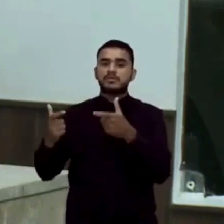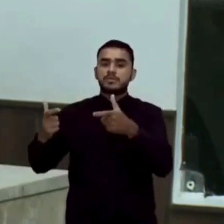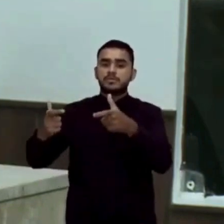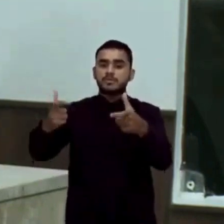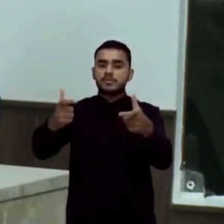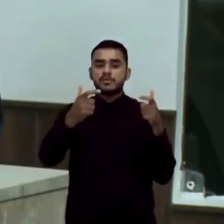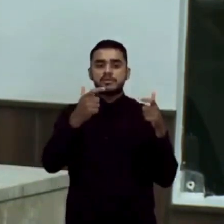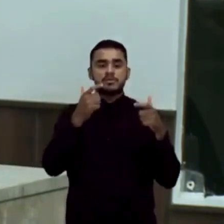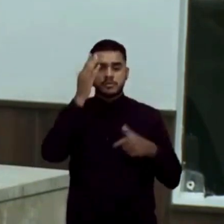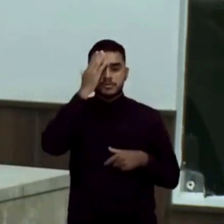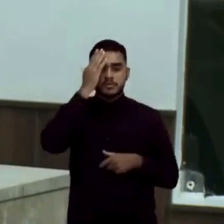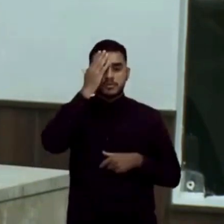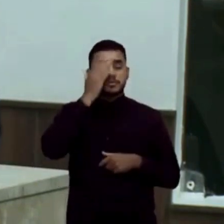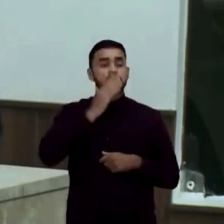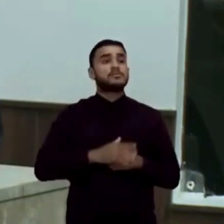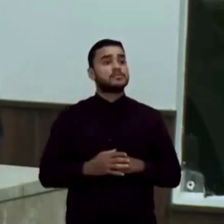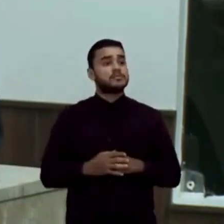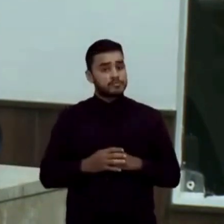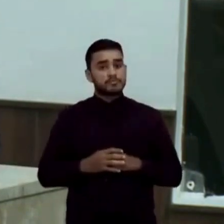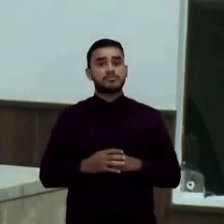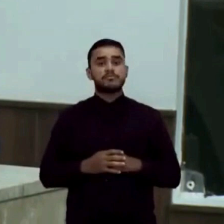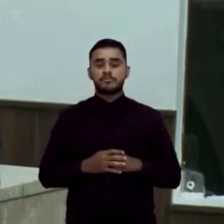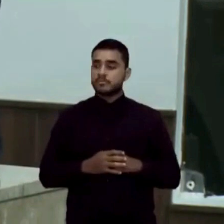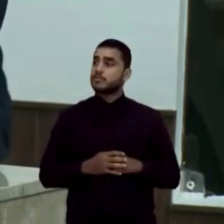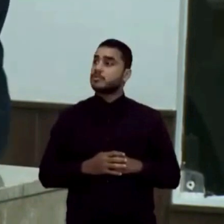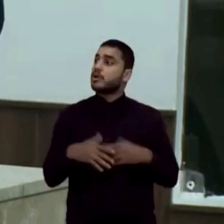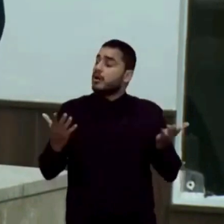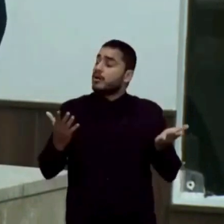Mobilidade urbana, está aí o prefeito Roberto Cláudio aumentou